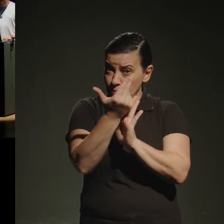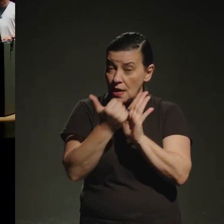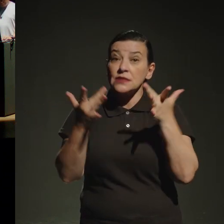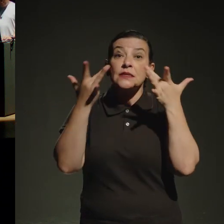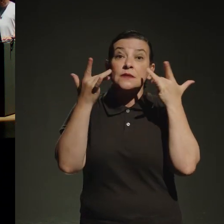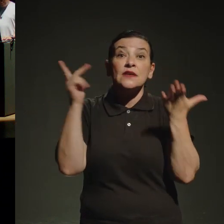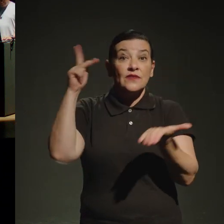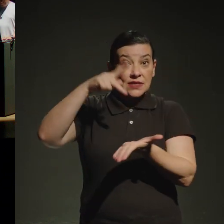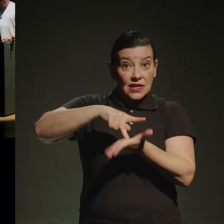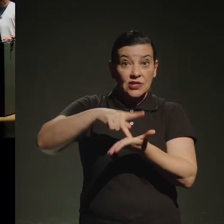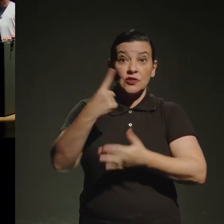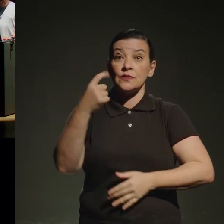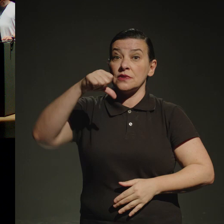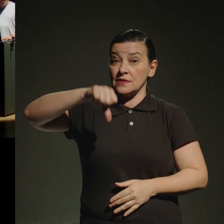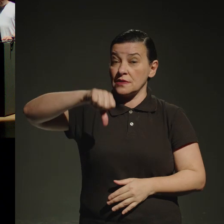Escrevi